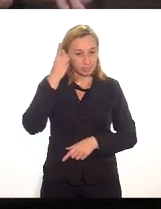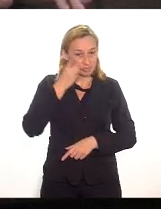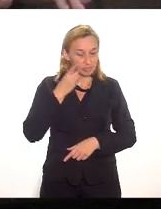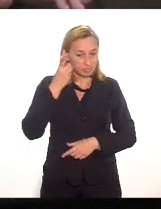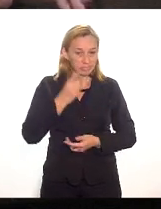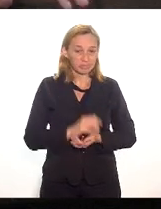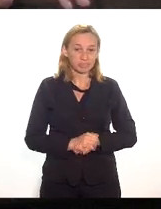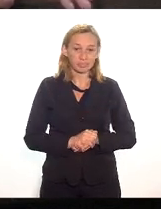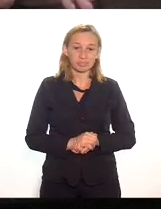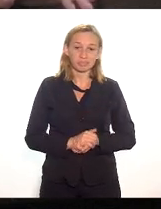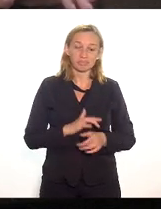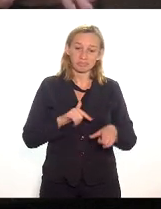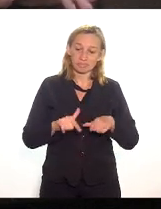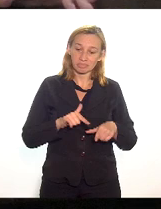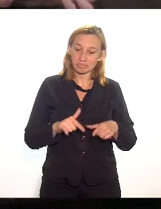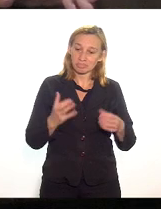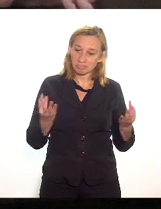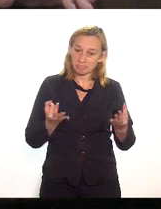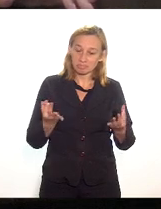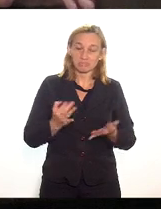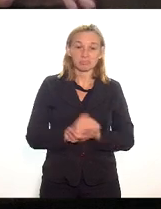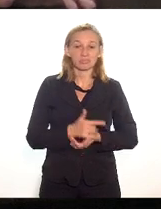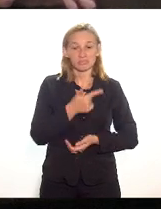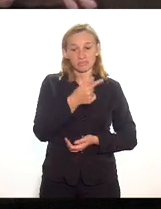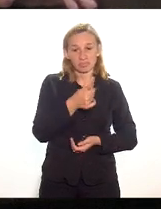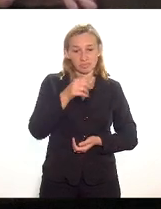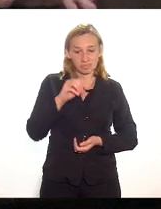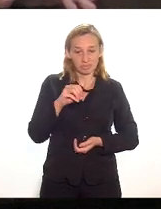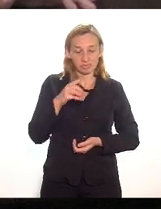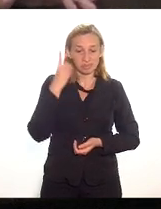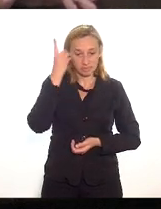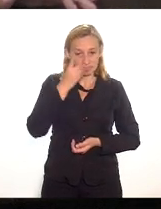sua plenitude. 70 deputados.